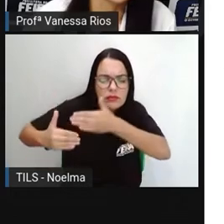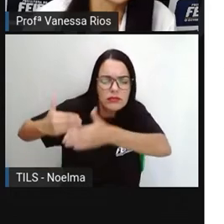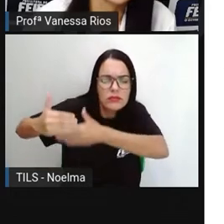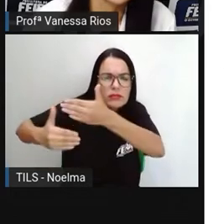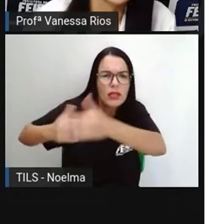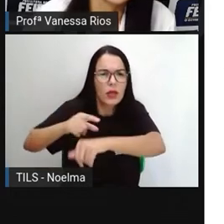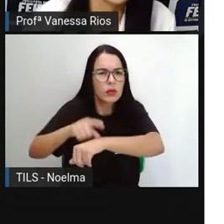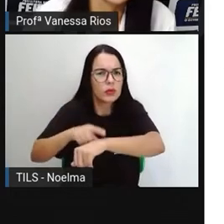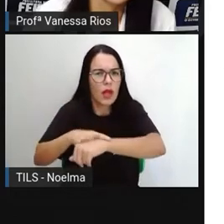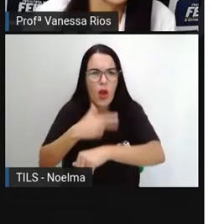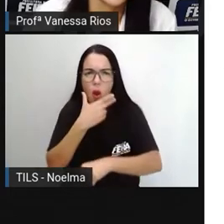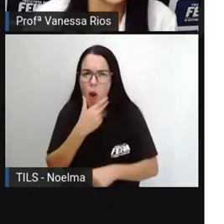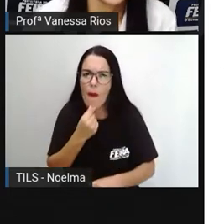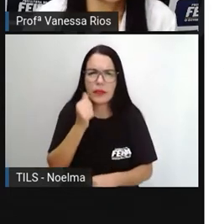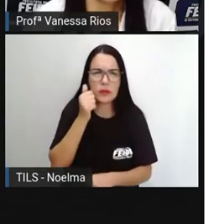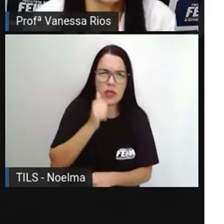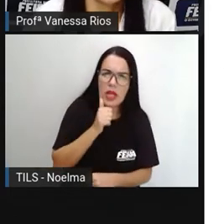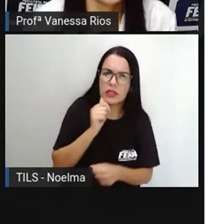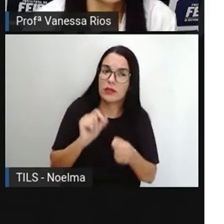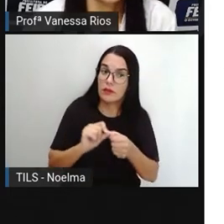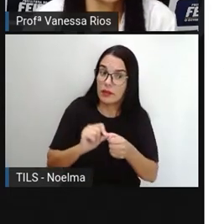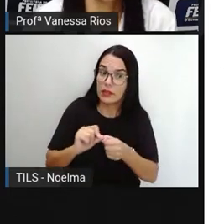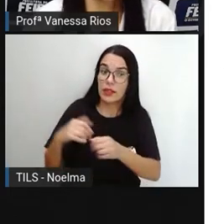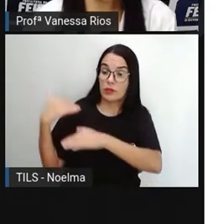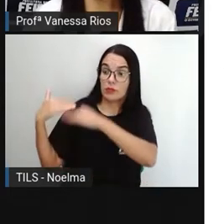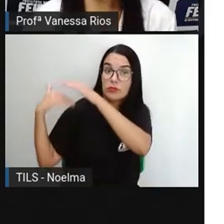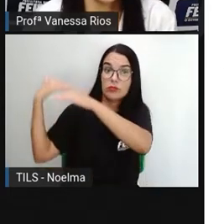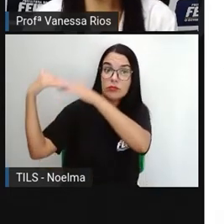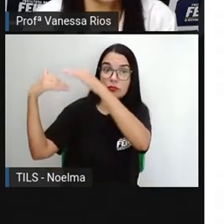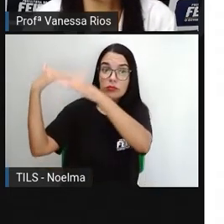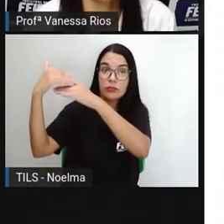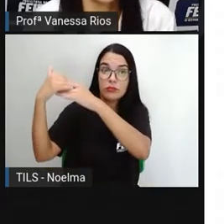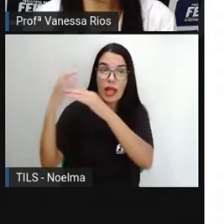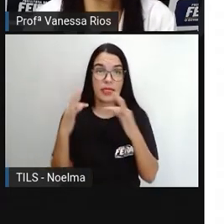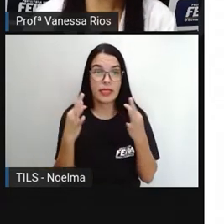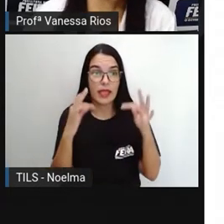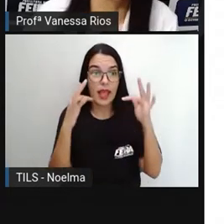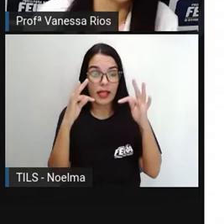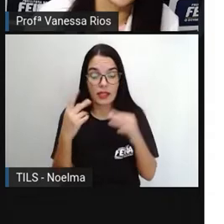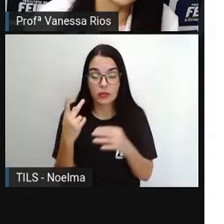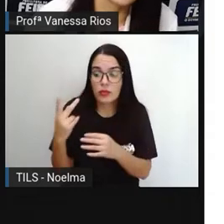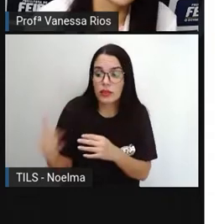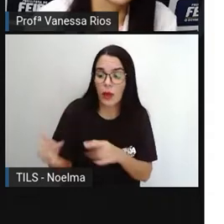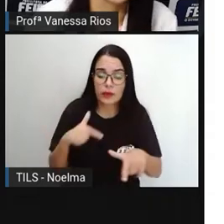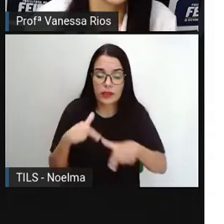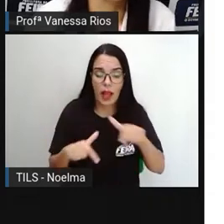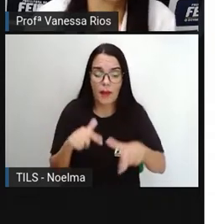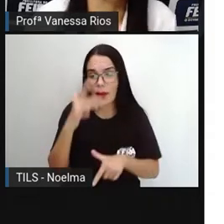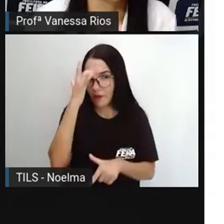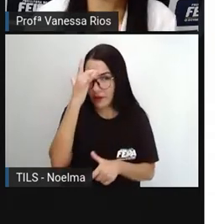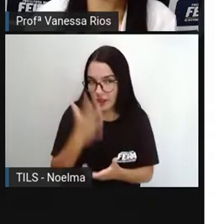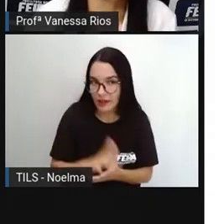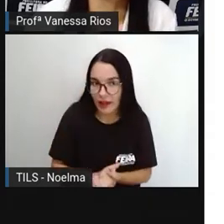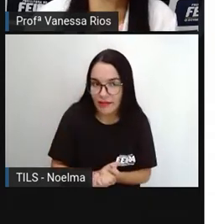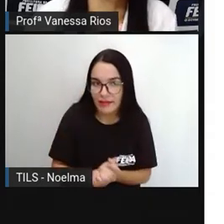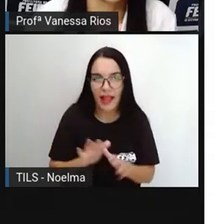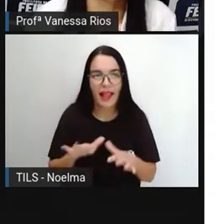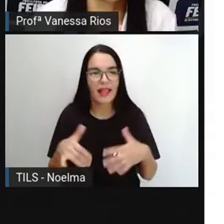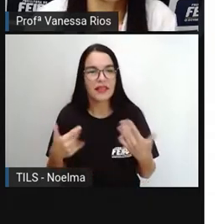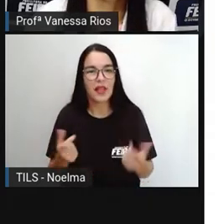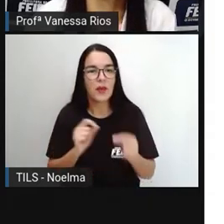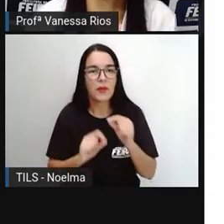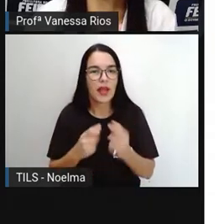atividades. Desta forma, se inicialmente caçavam pequenos animais, com o desenvolvimento de